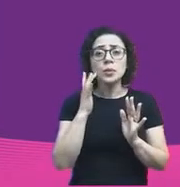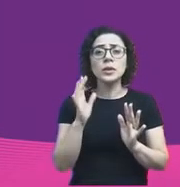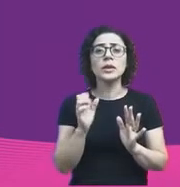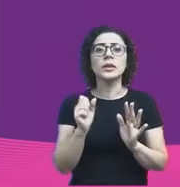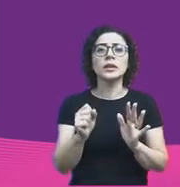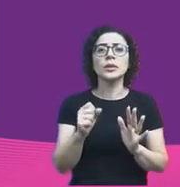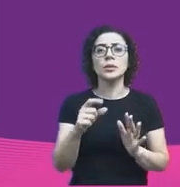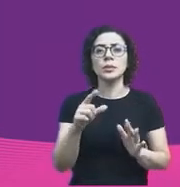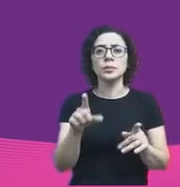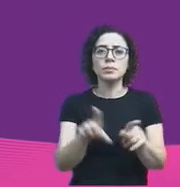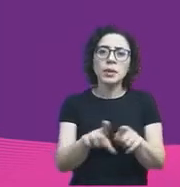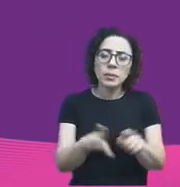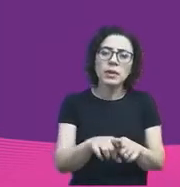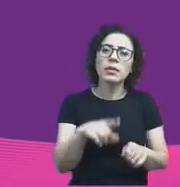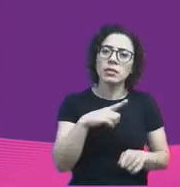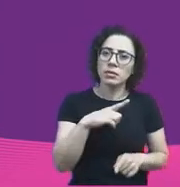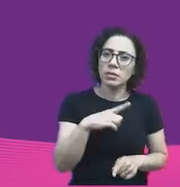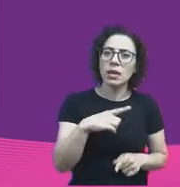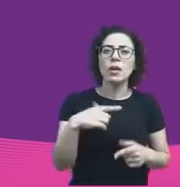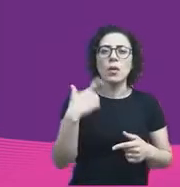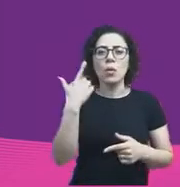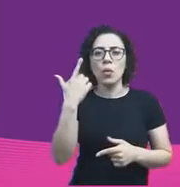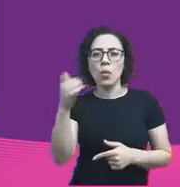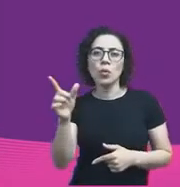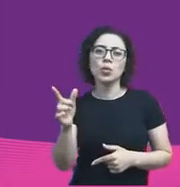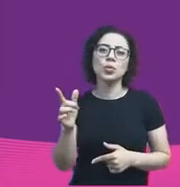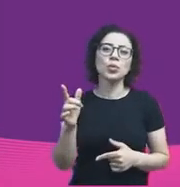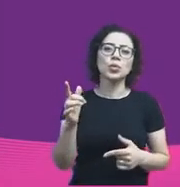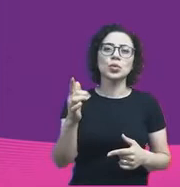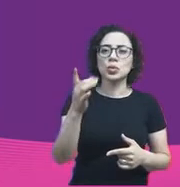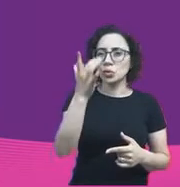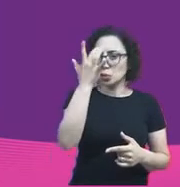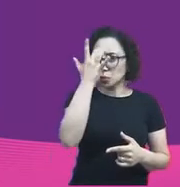é o grande conto hindu, e essa lenda é desse herói,